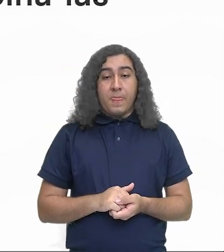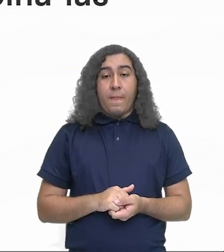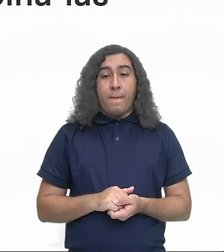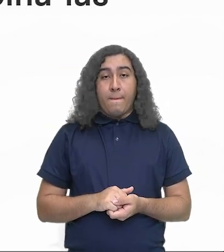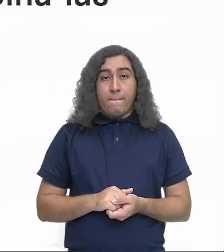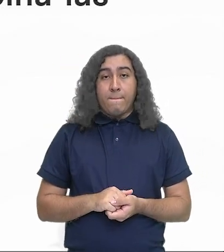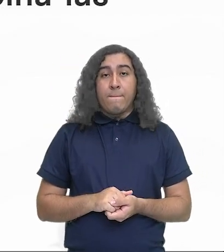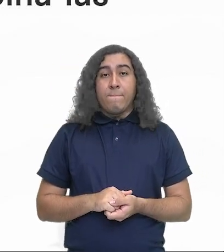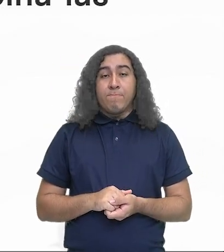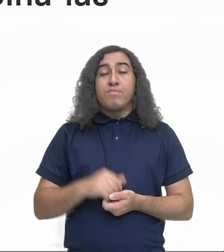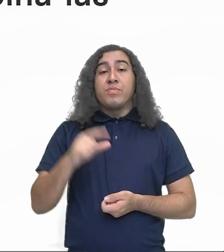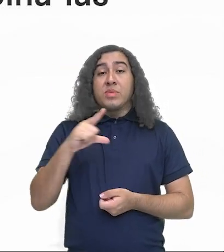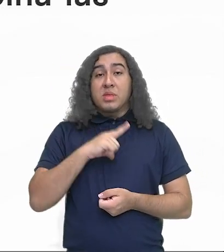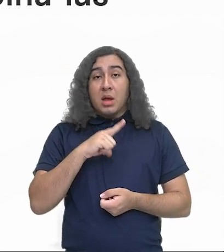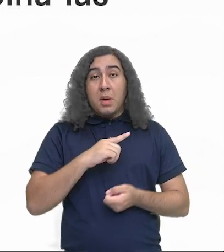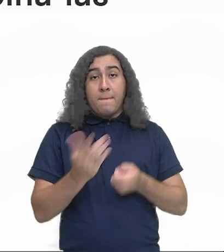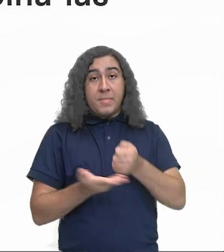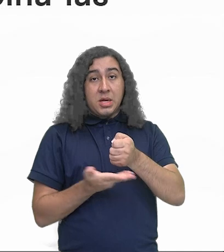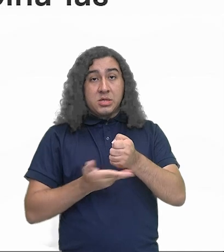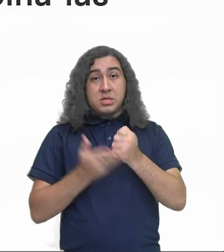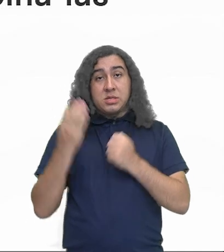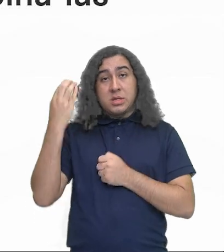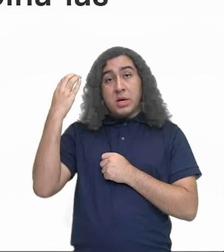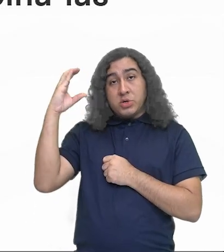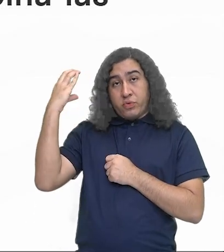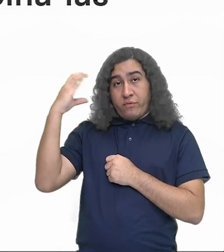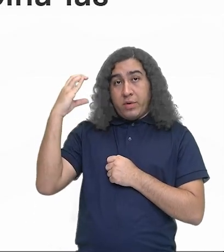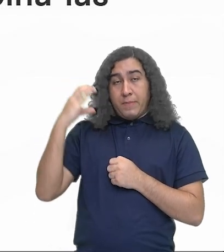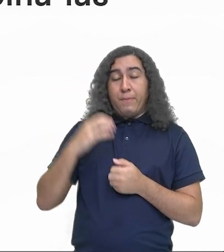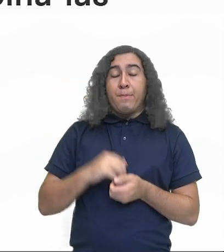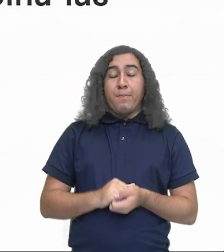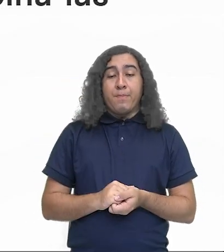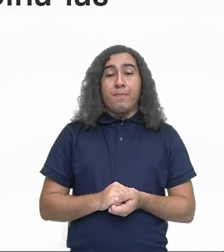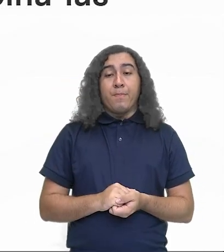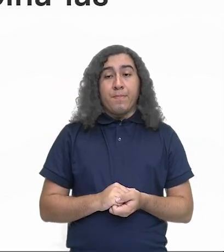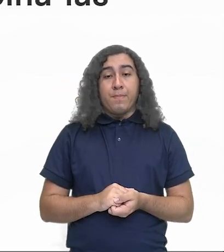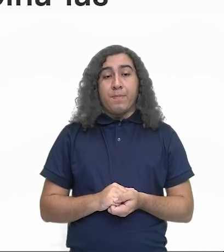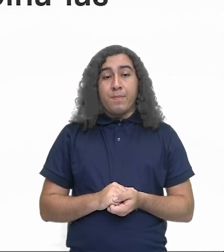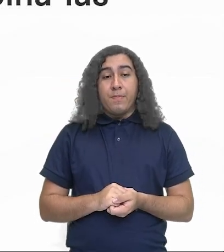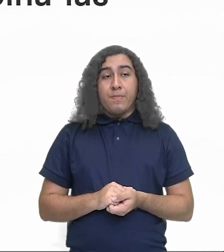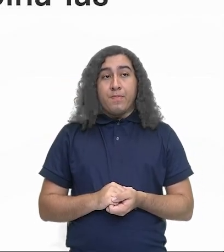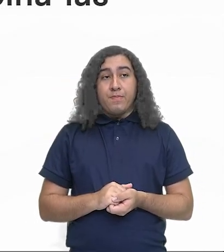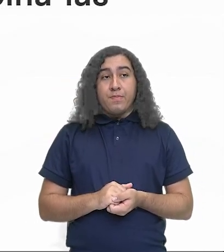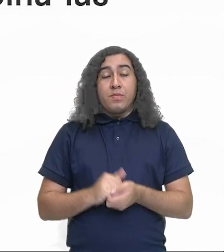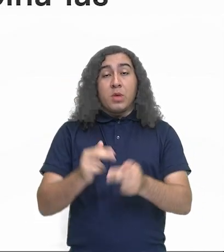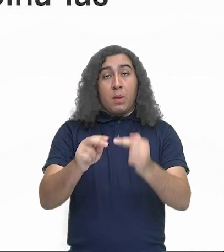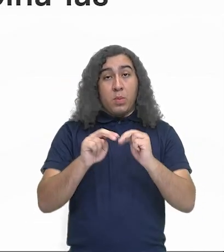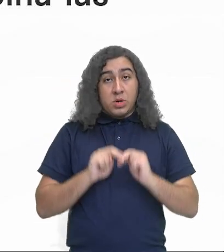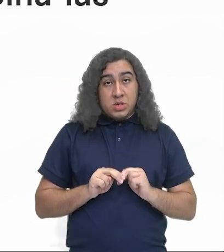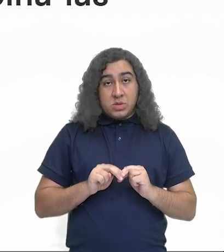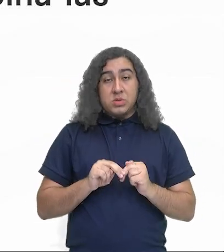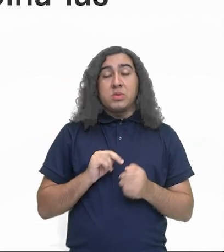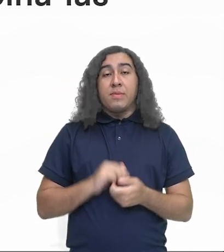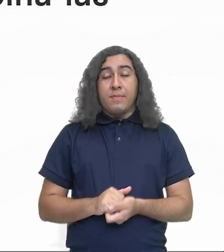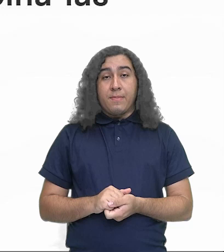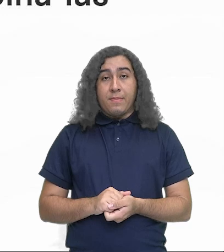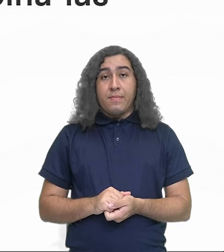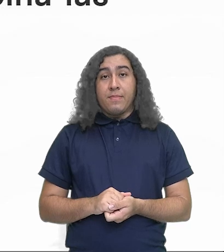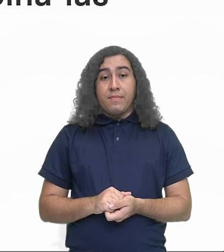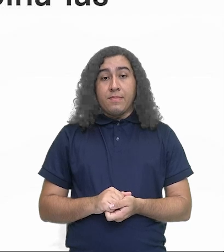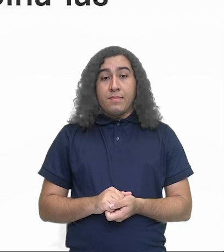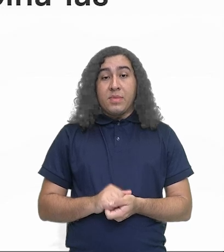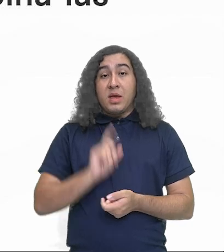por fundamentos e parâmetros científicos. Portanto, a imaginação sociológica é